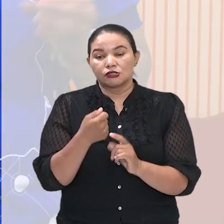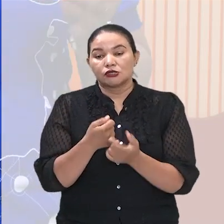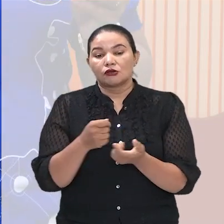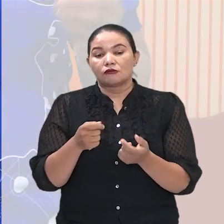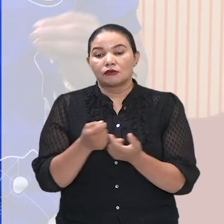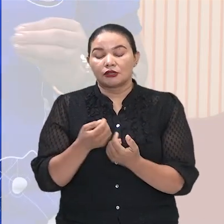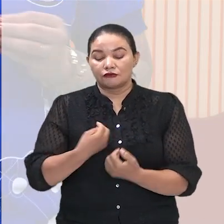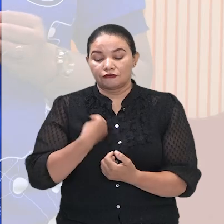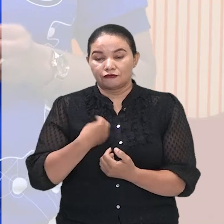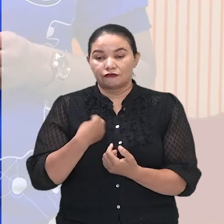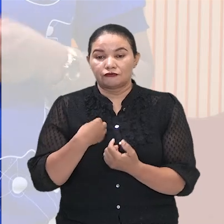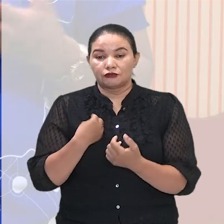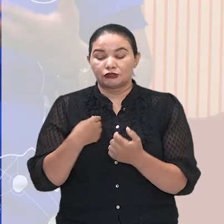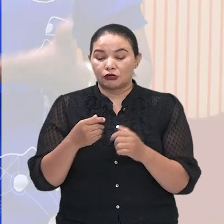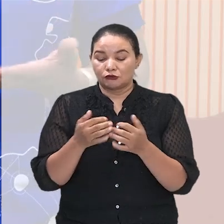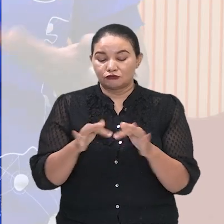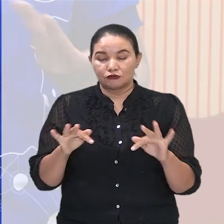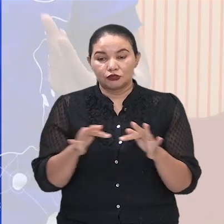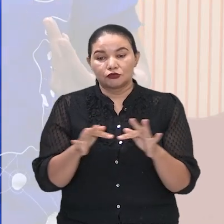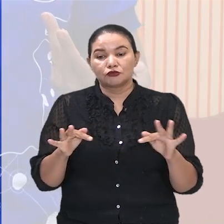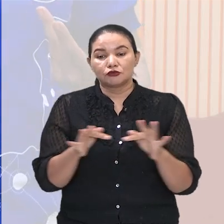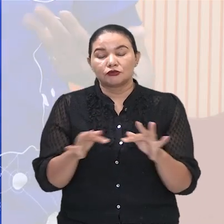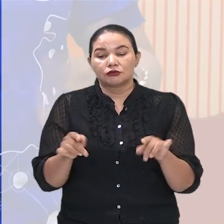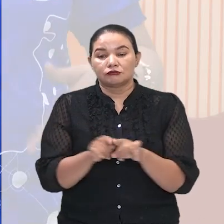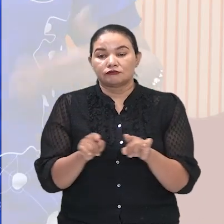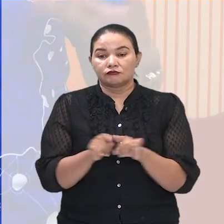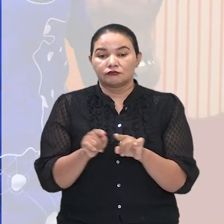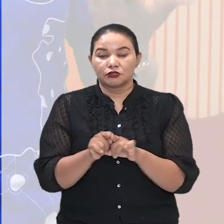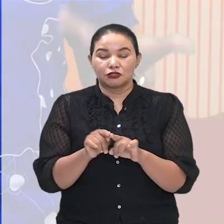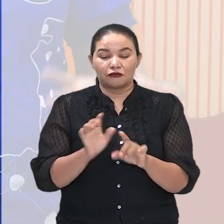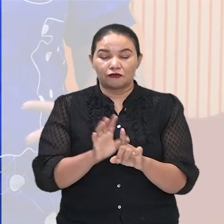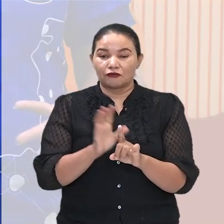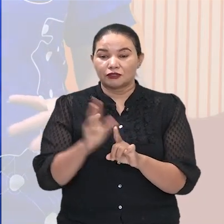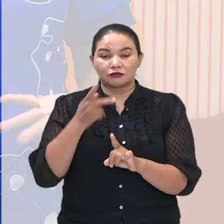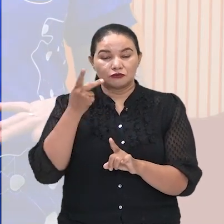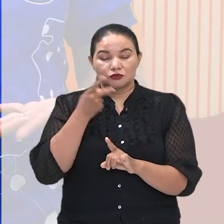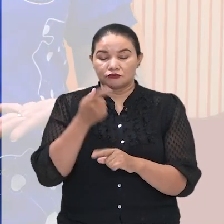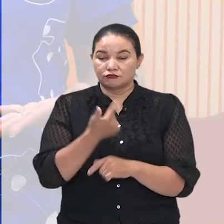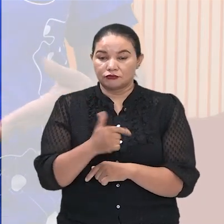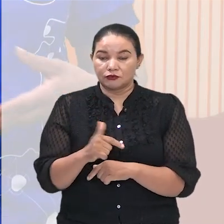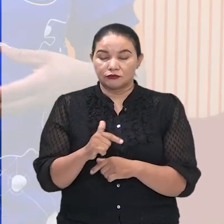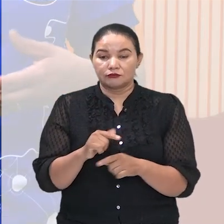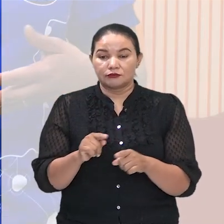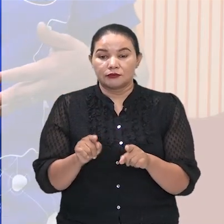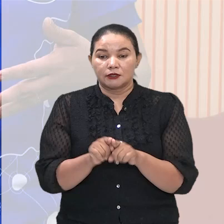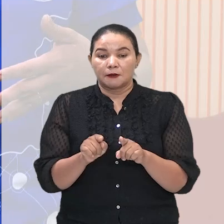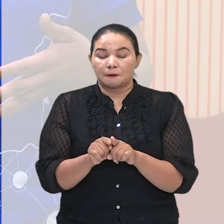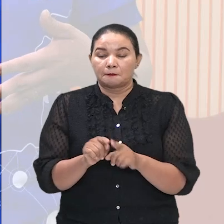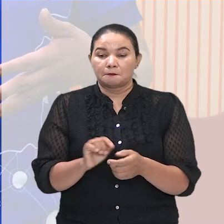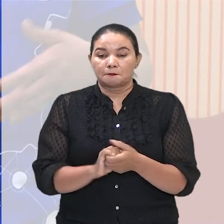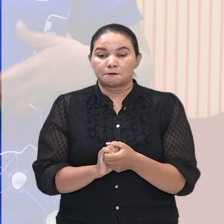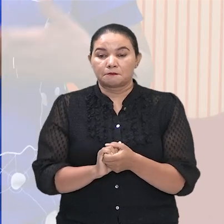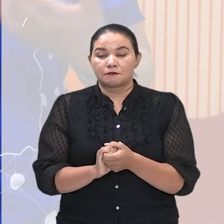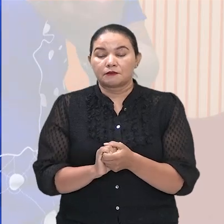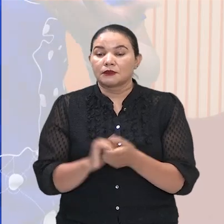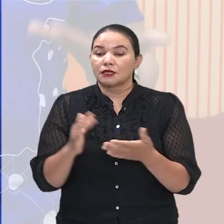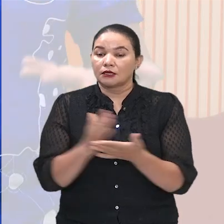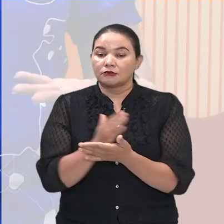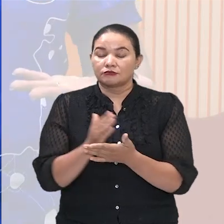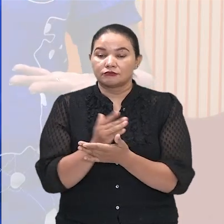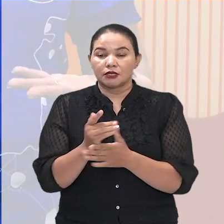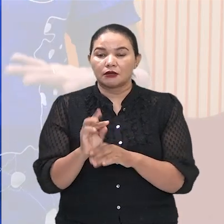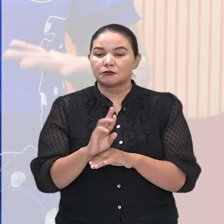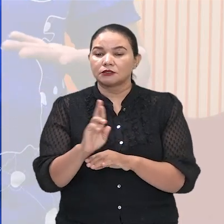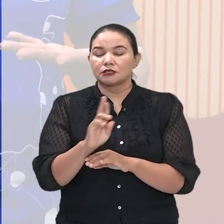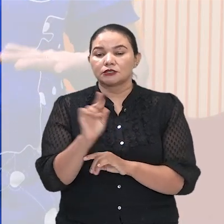modestas e com pouca influência política e econômica. Quem possuía vamos dizer assim, essa